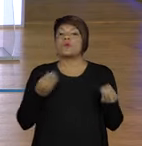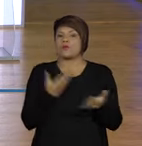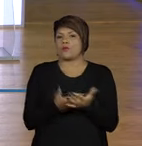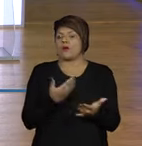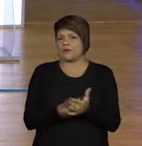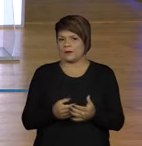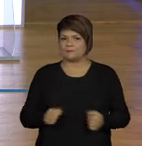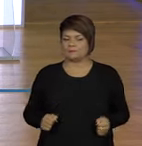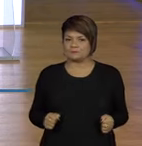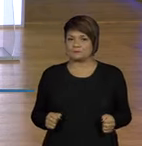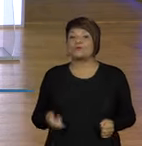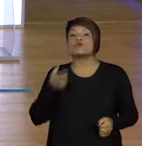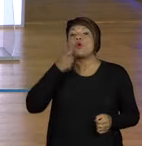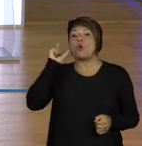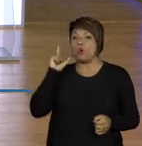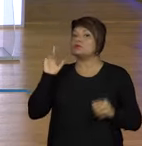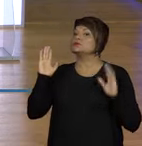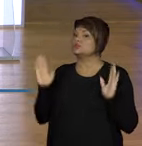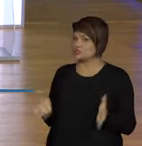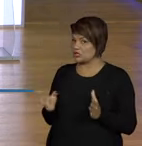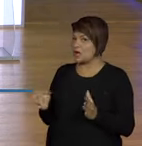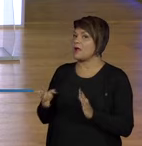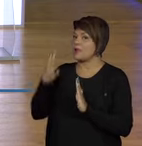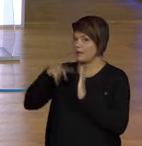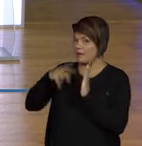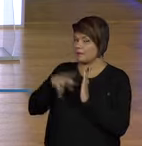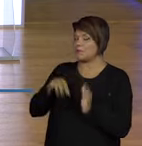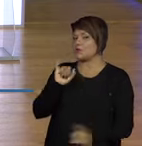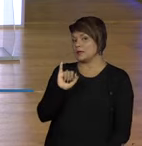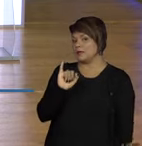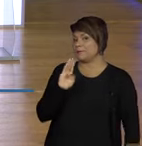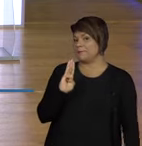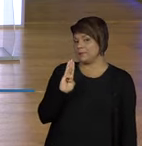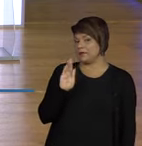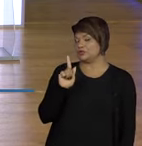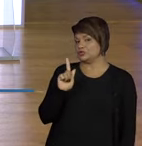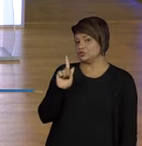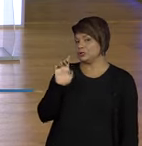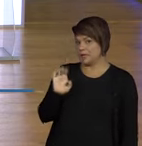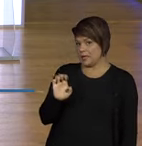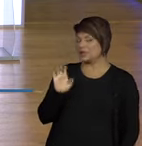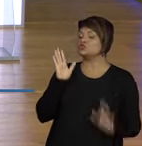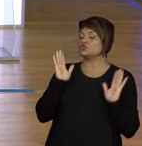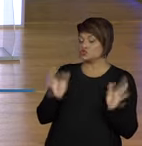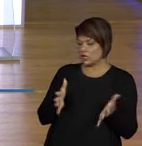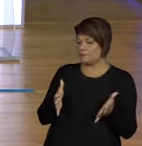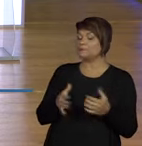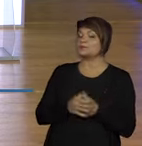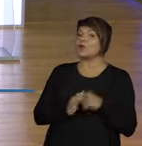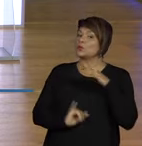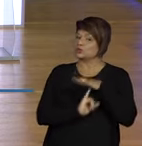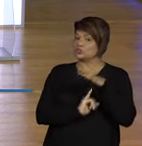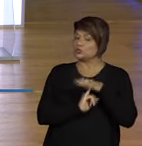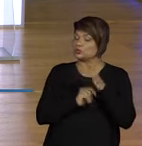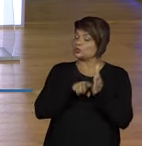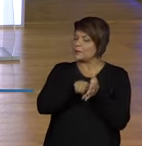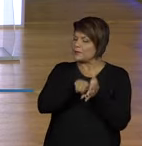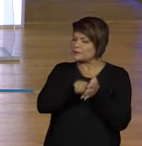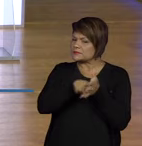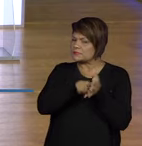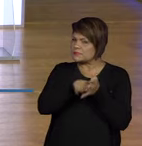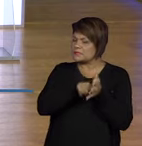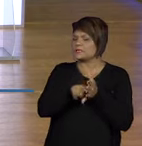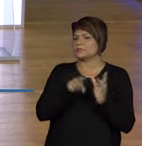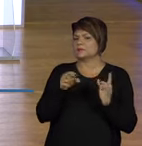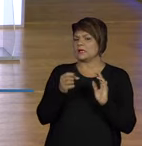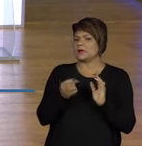nós realizamos a leitura de um texto sobre o IBGE. Então, o IBGE, ele realiza pesquisas, né, para pegar dados e